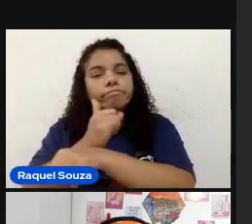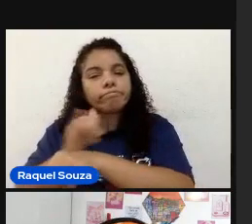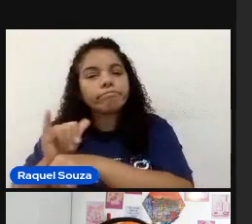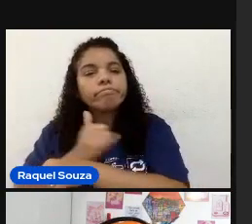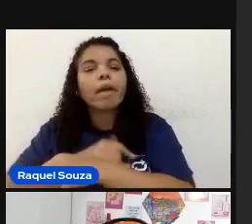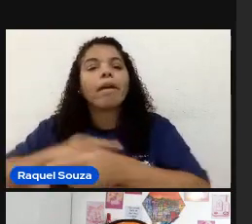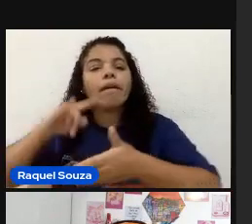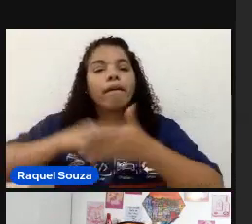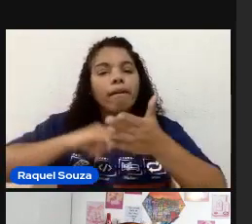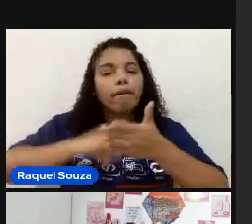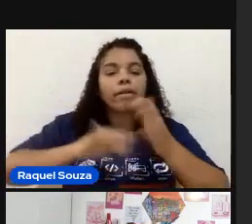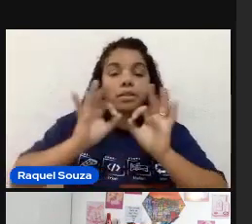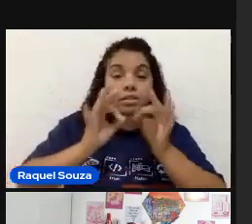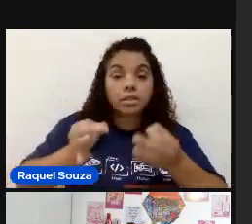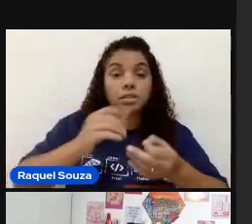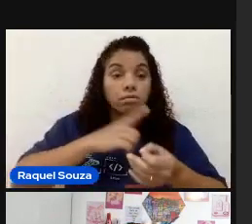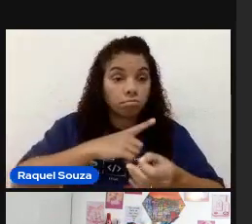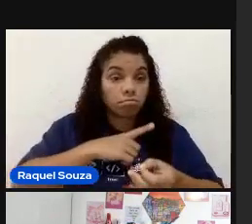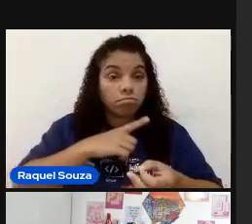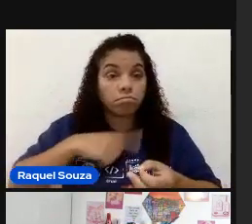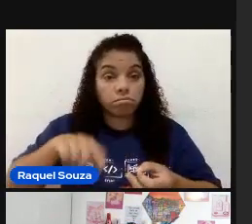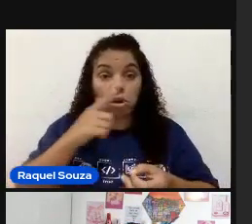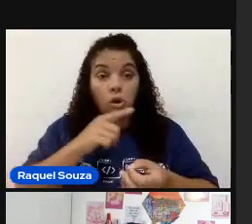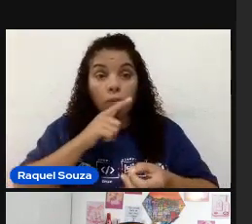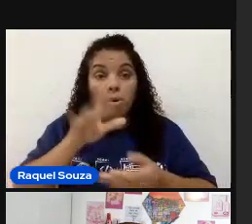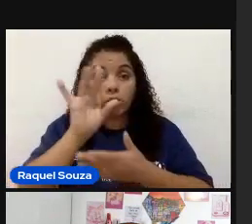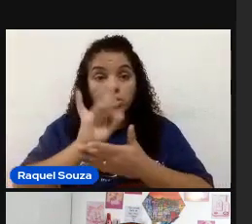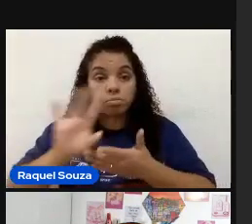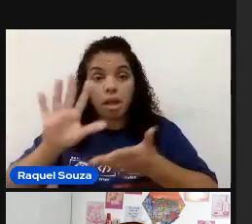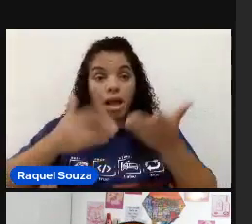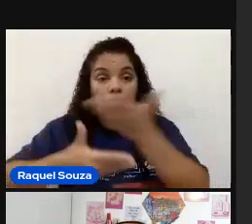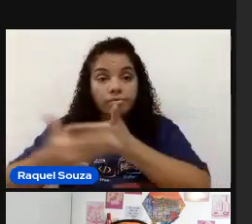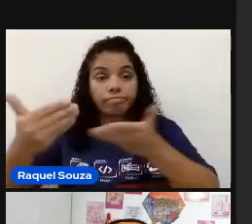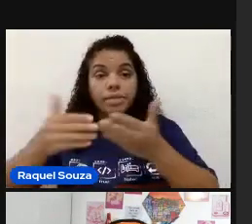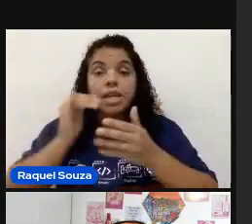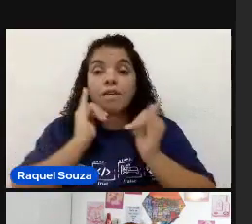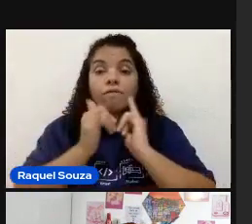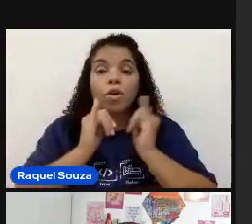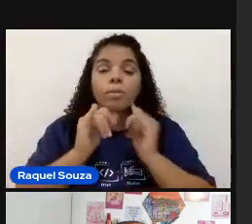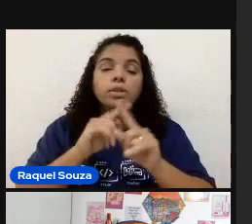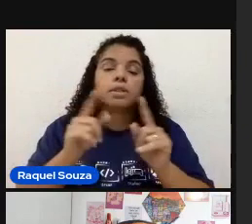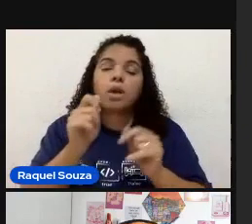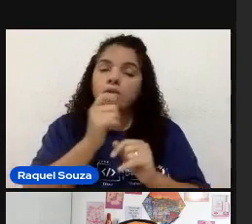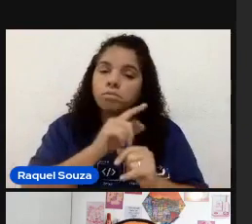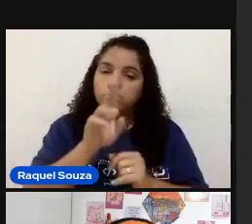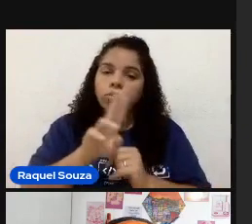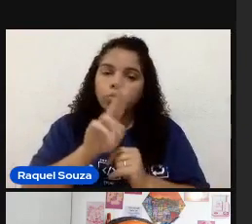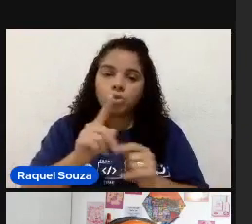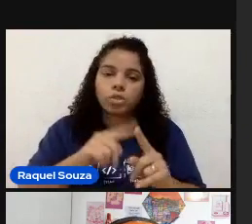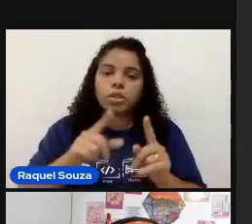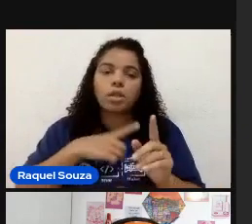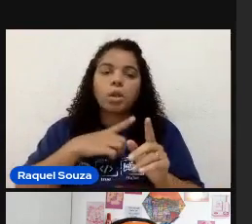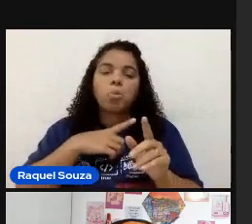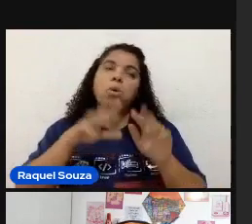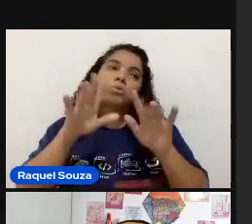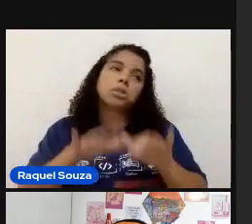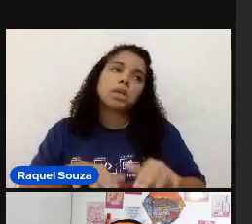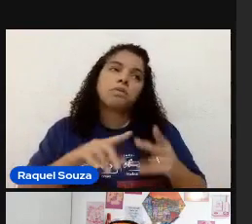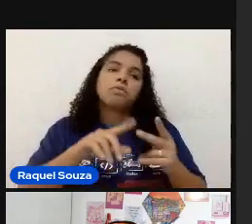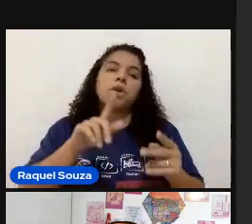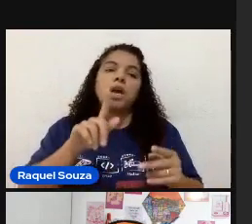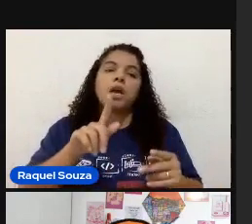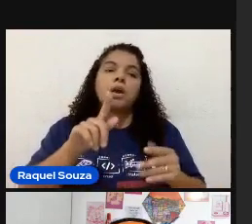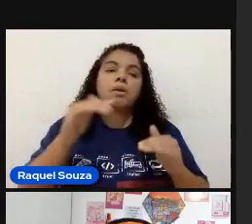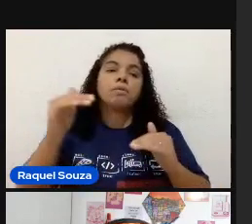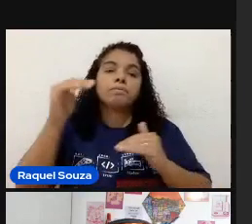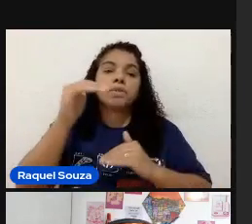documentação simples para que eu possa compartilhar a informação e facilmente utilizá-la. Então, eu posso escrever, de repente, um Gherkin, porque